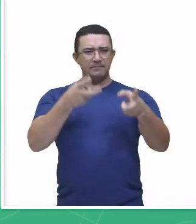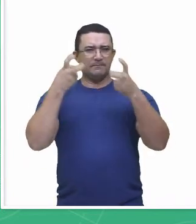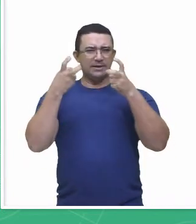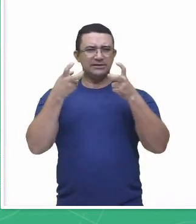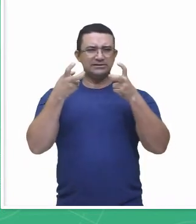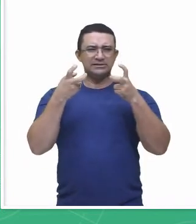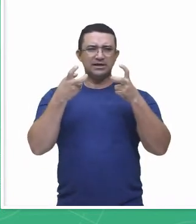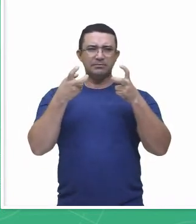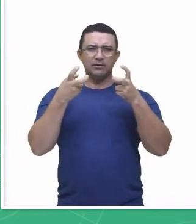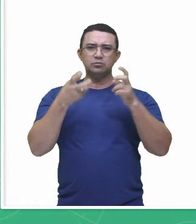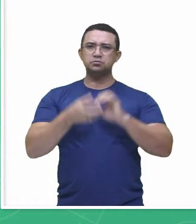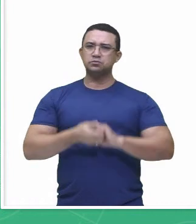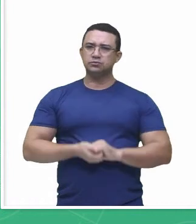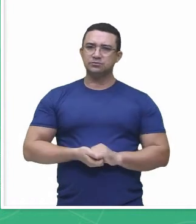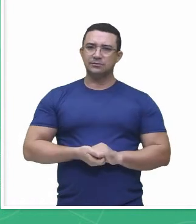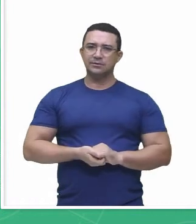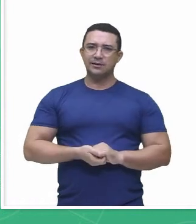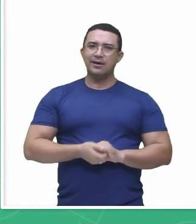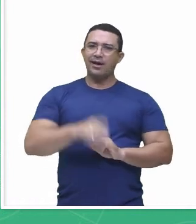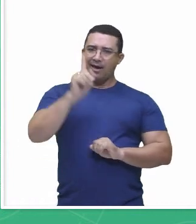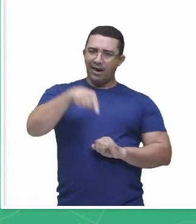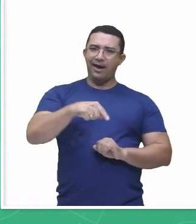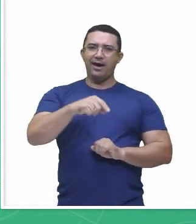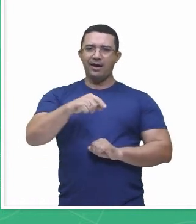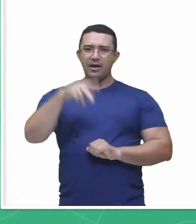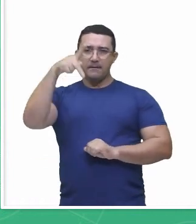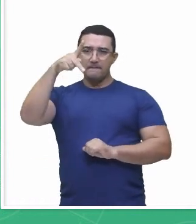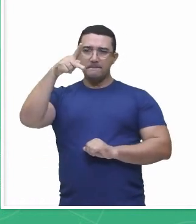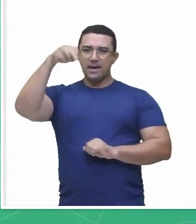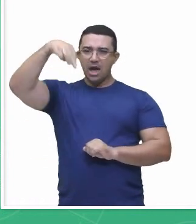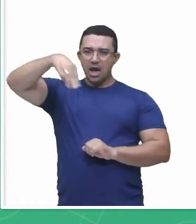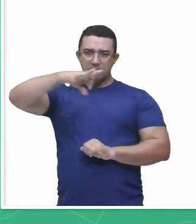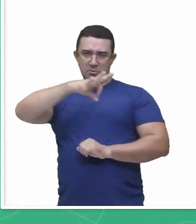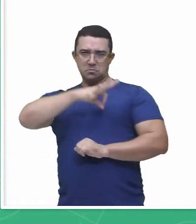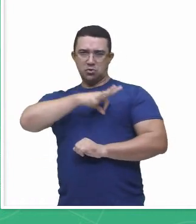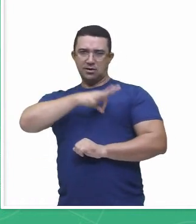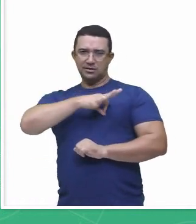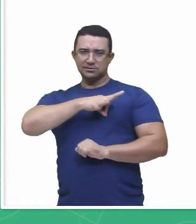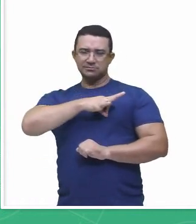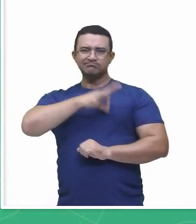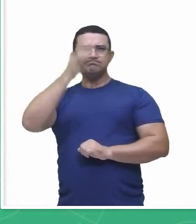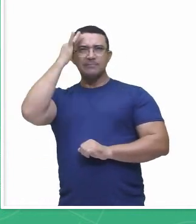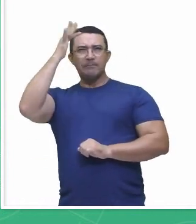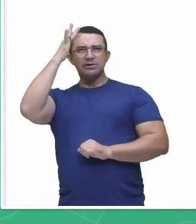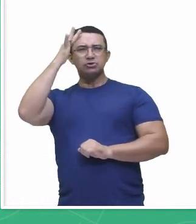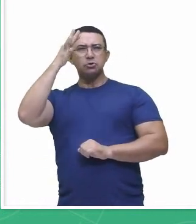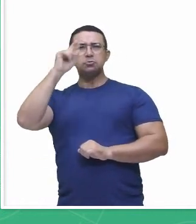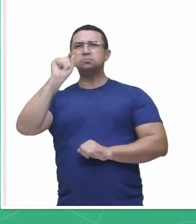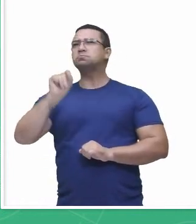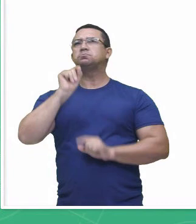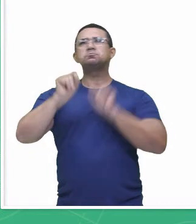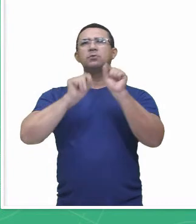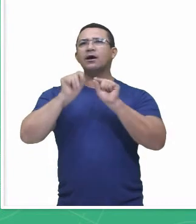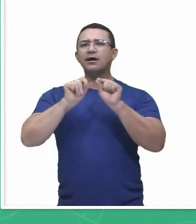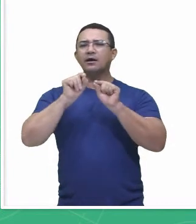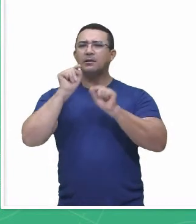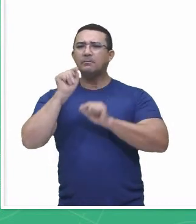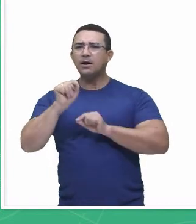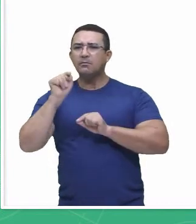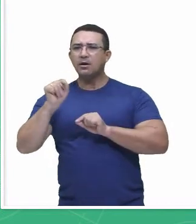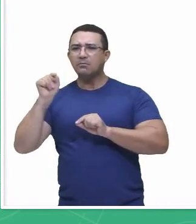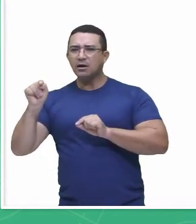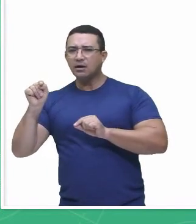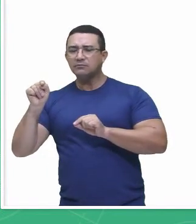que ela aparece aqui. O PM pensou que... há uma fala que não é finalizada. Mas essa fala